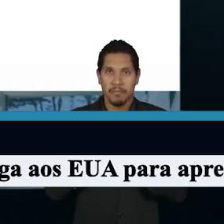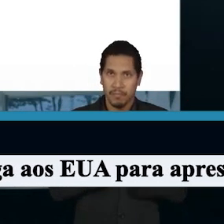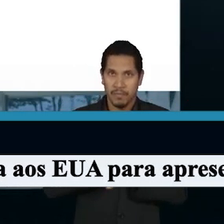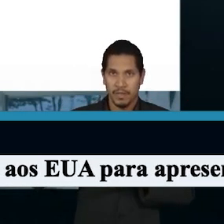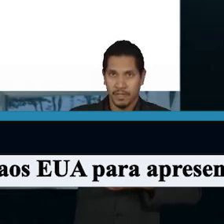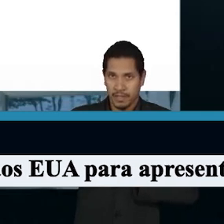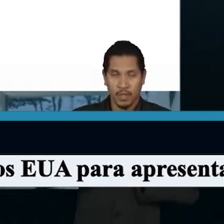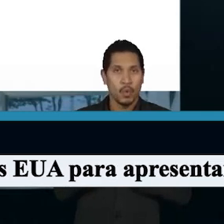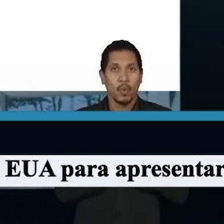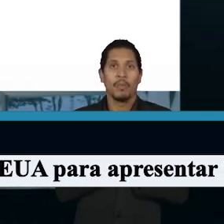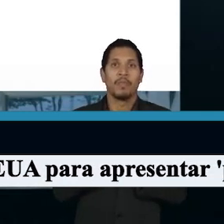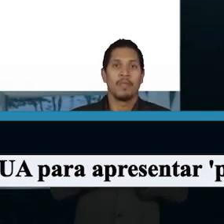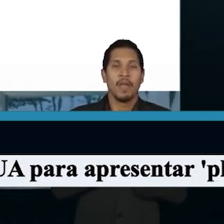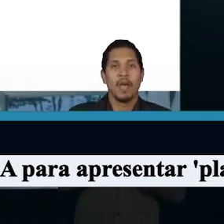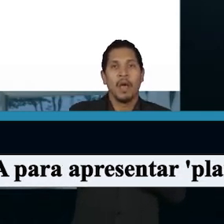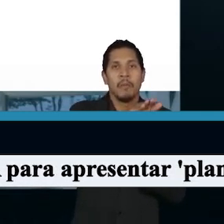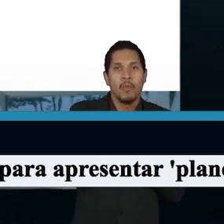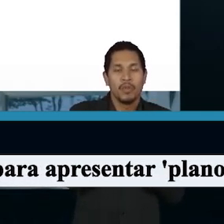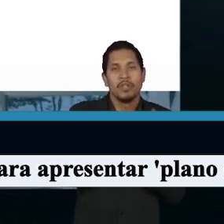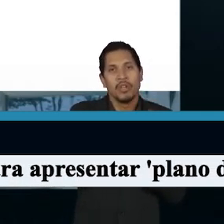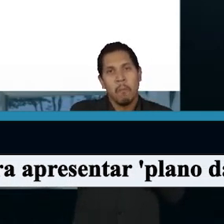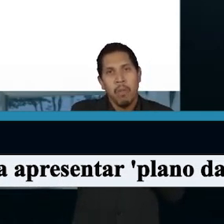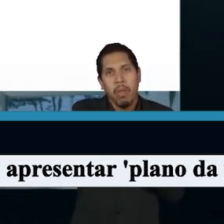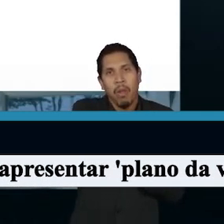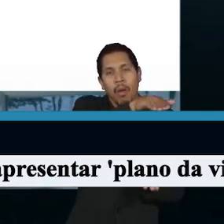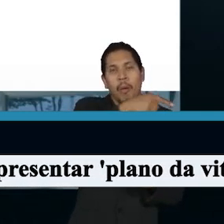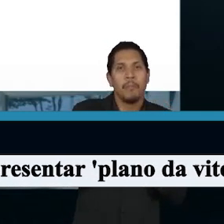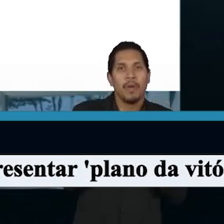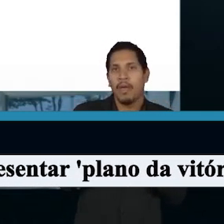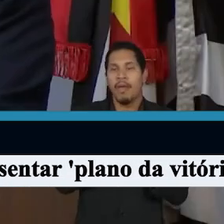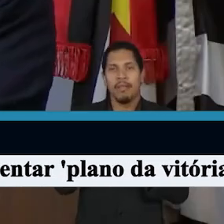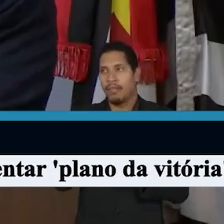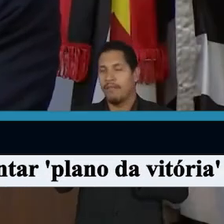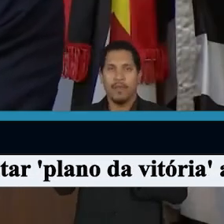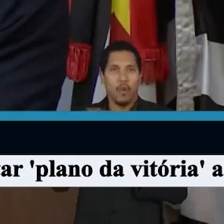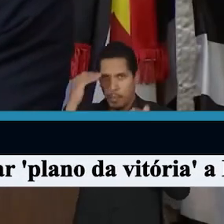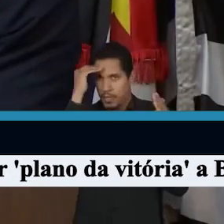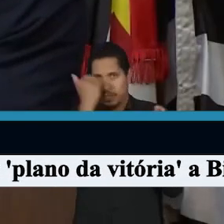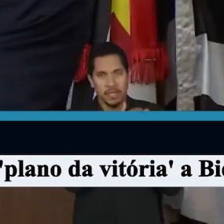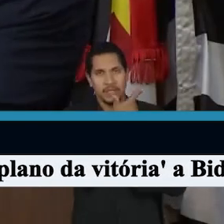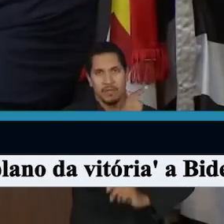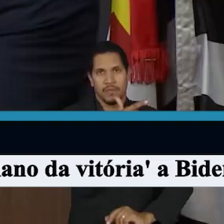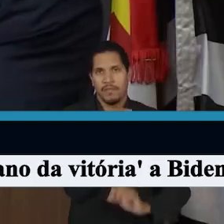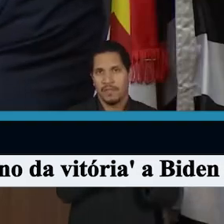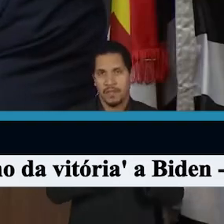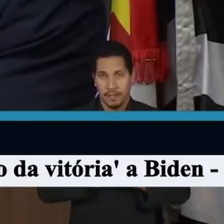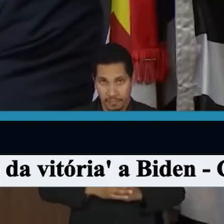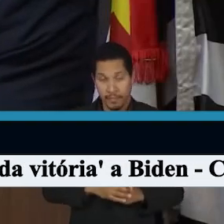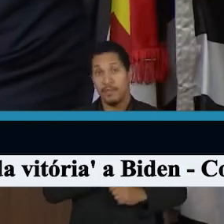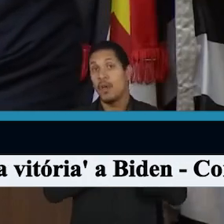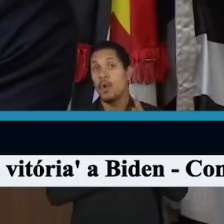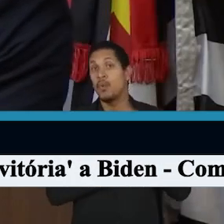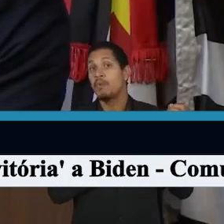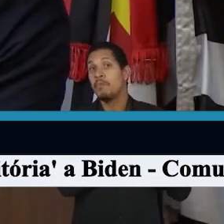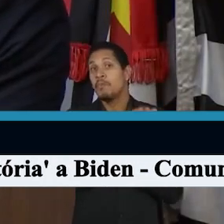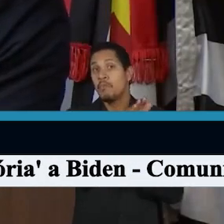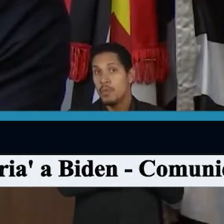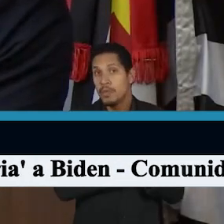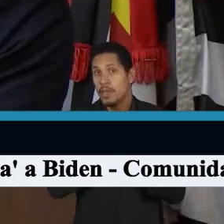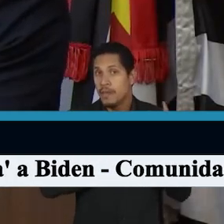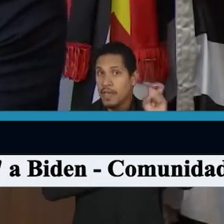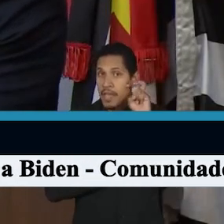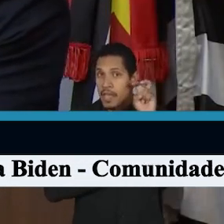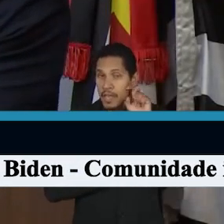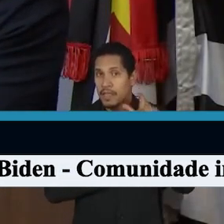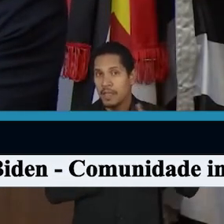o balanço das multas acumuladas por descumprir ordens judiciais. O valor da última multa determinada por Moraes, na quinta,